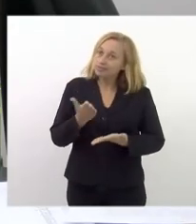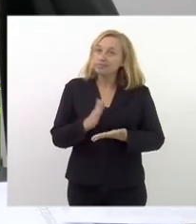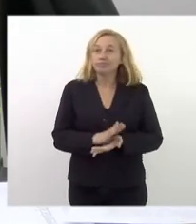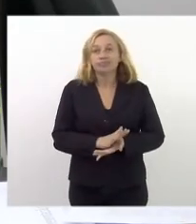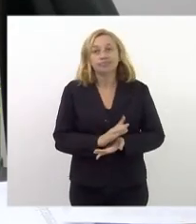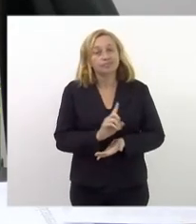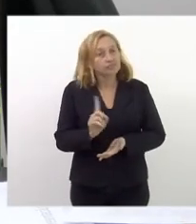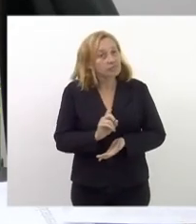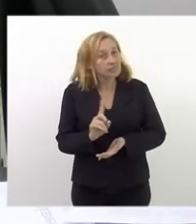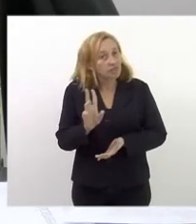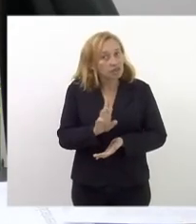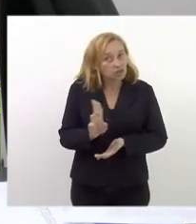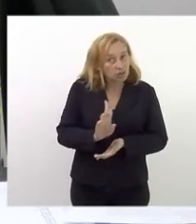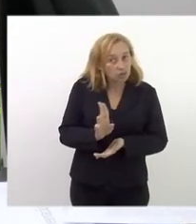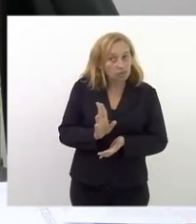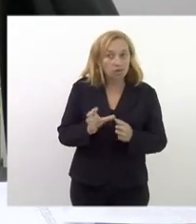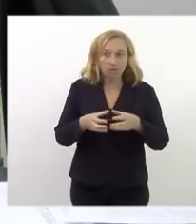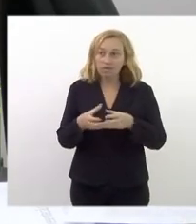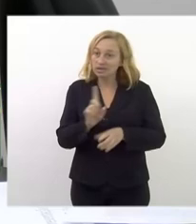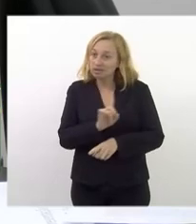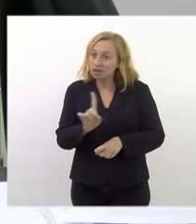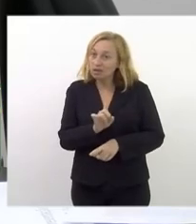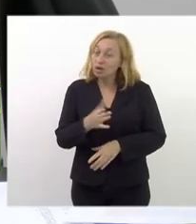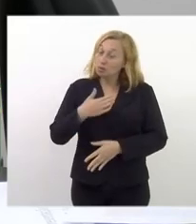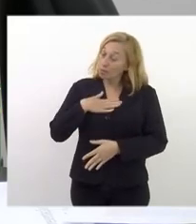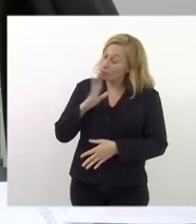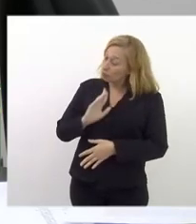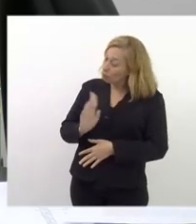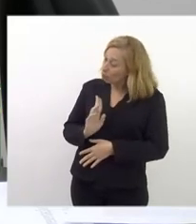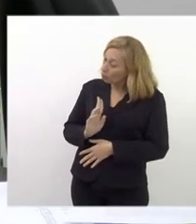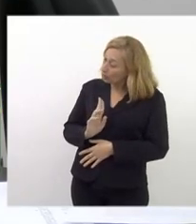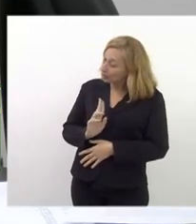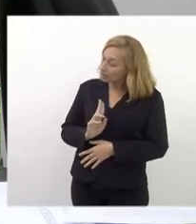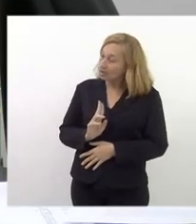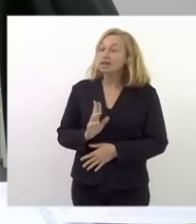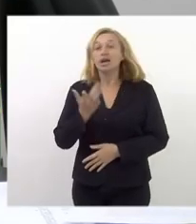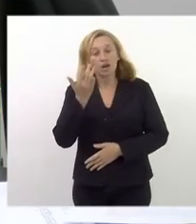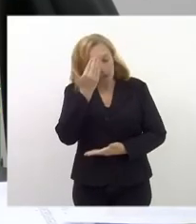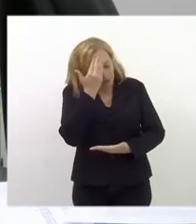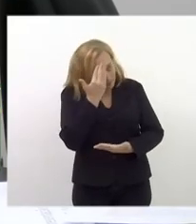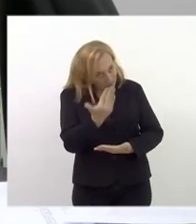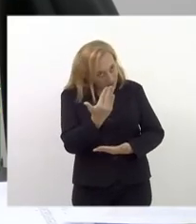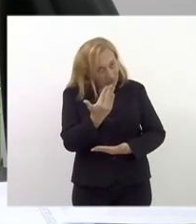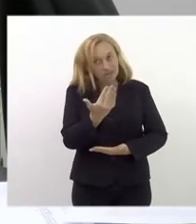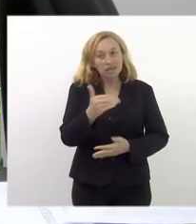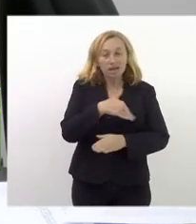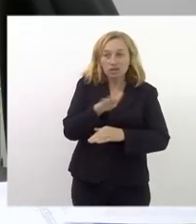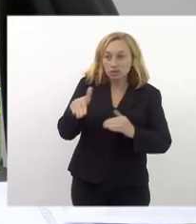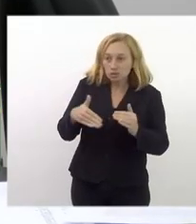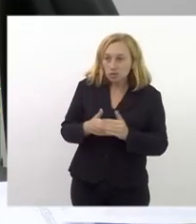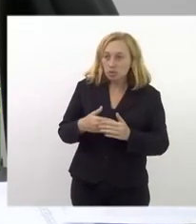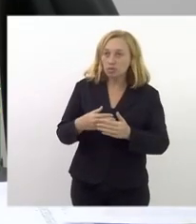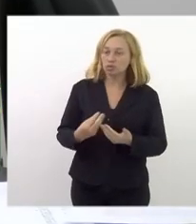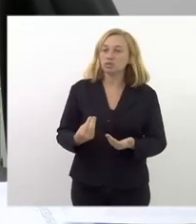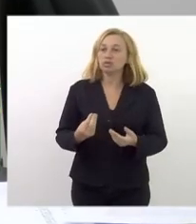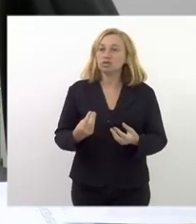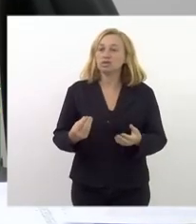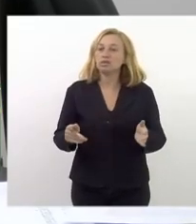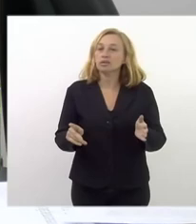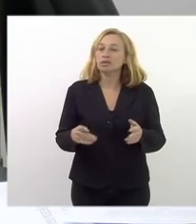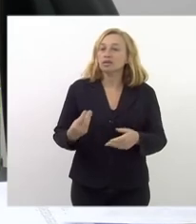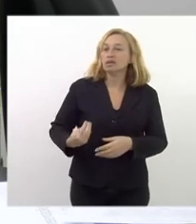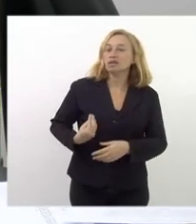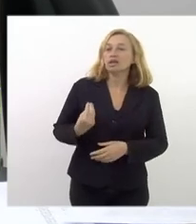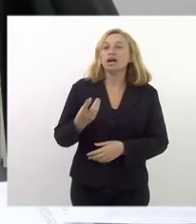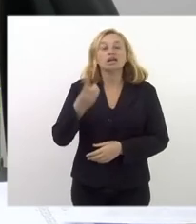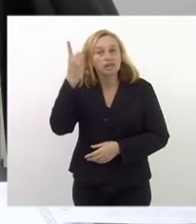não em nome da comissão, porque estou fazendo em meu nome, né? Eu agradeço a todos os presentes, deputada Marta